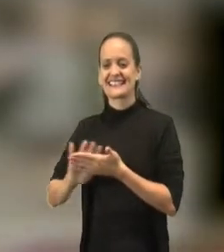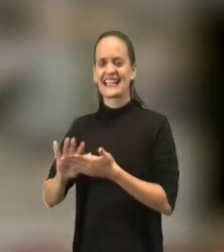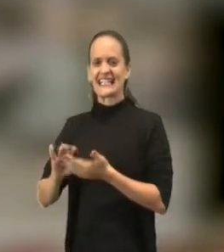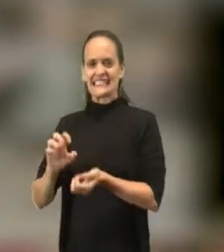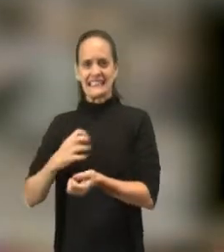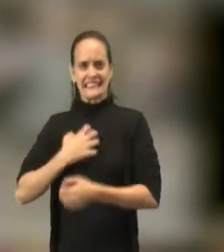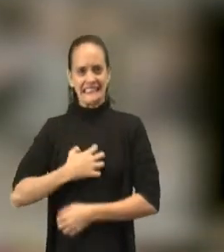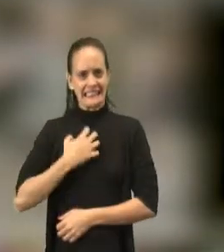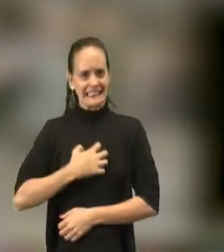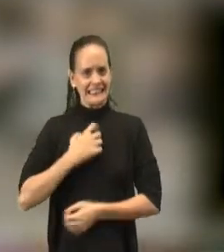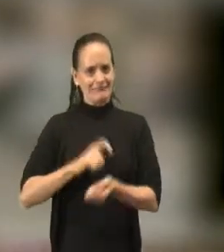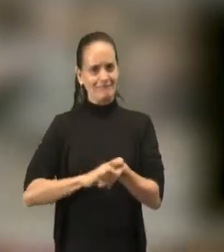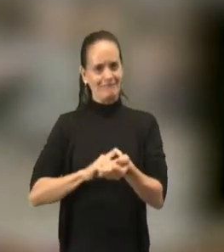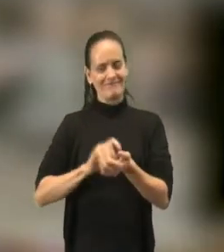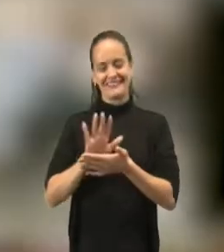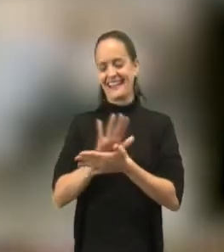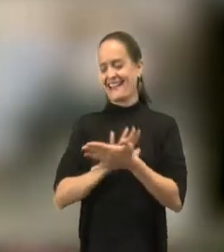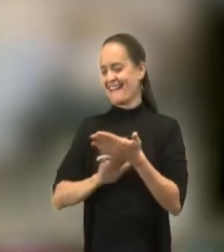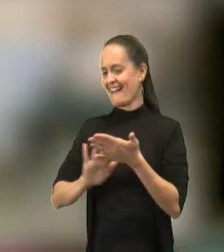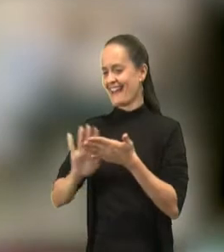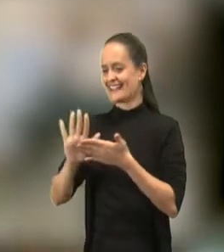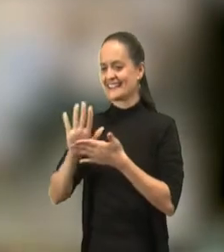irritação.